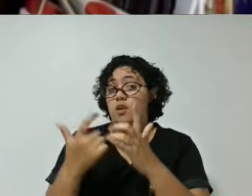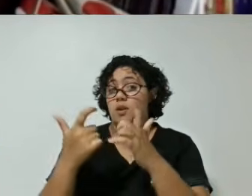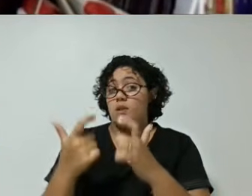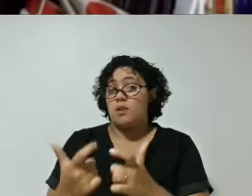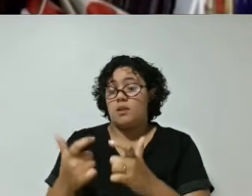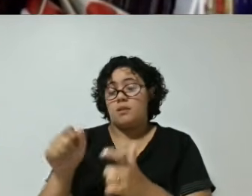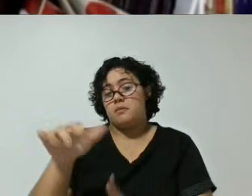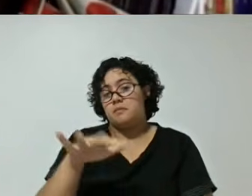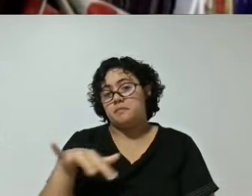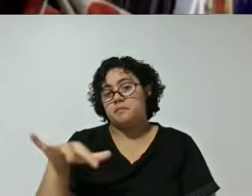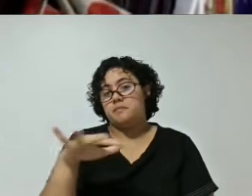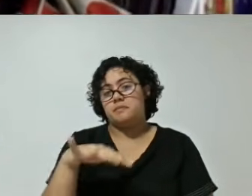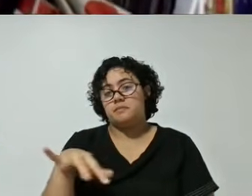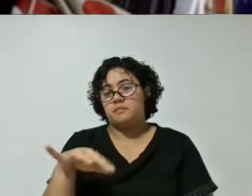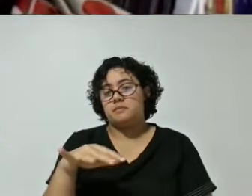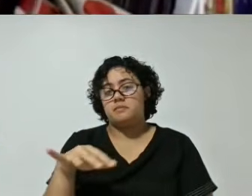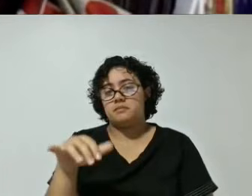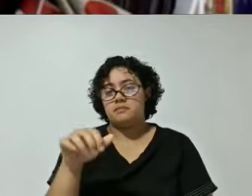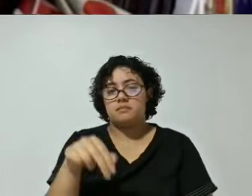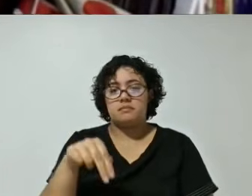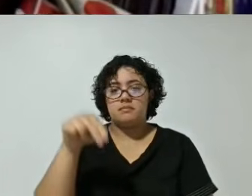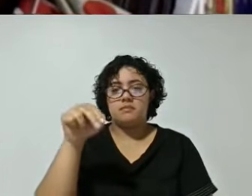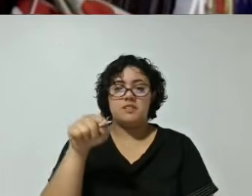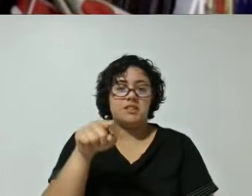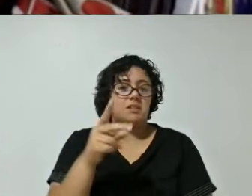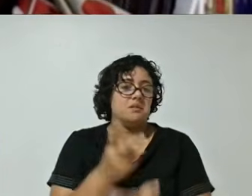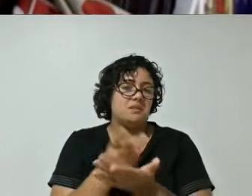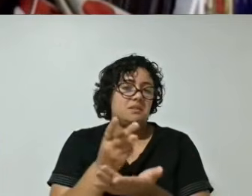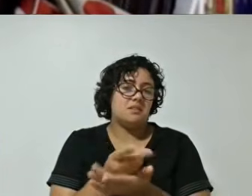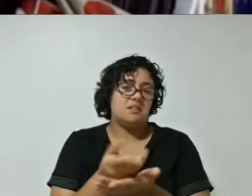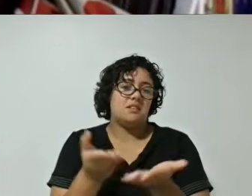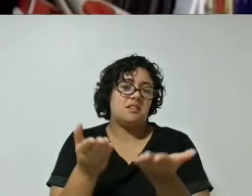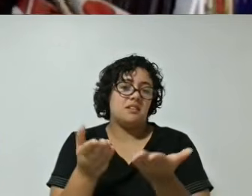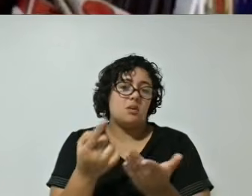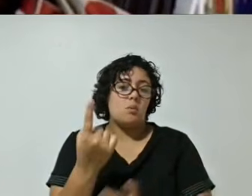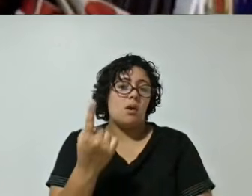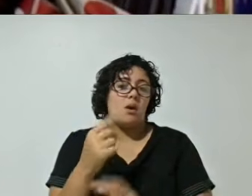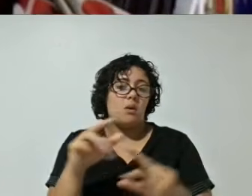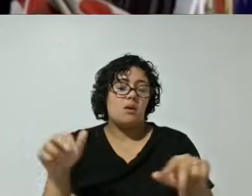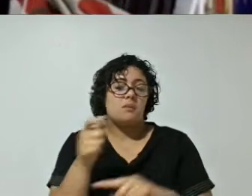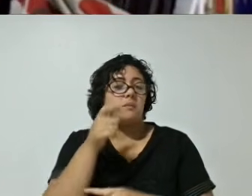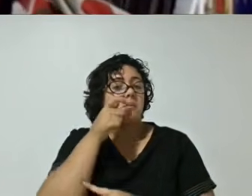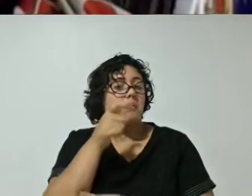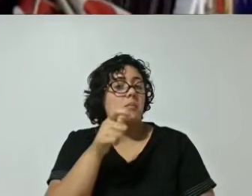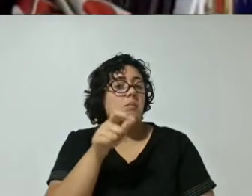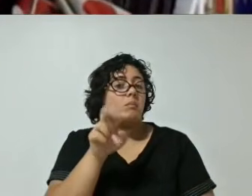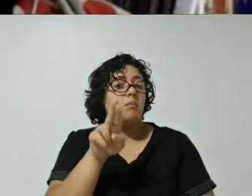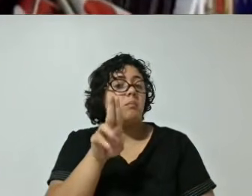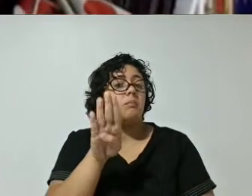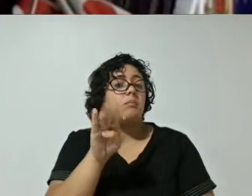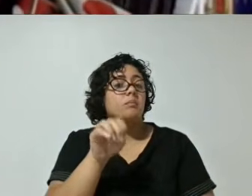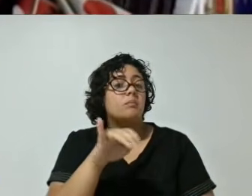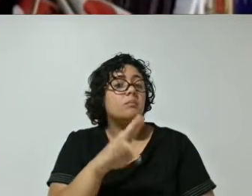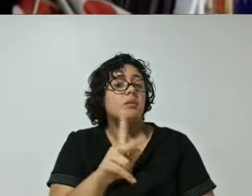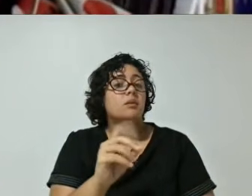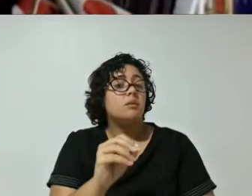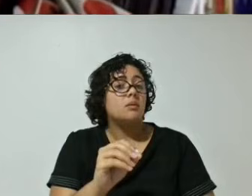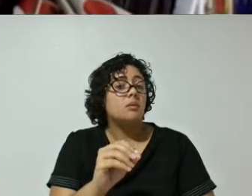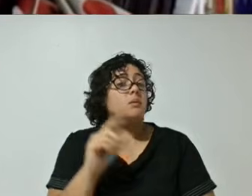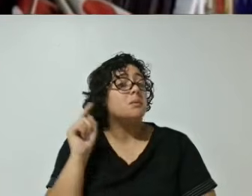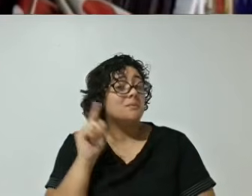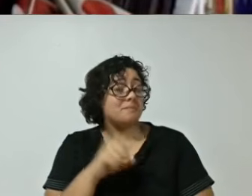Não. do norte, né? E ele está aí O até Grace tem uma hoje coisa muito na ativa. interessante Hum, a respeito do Rubinho do Vale,